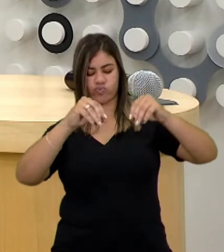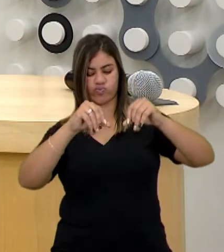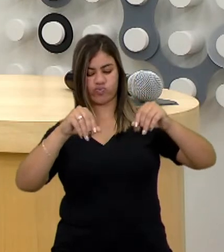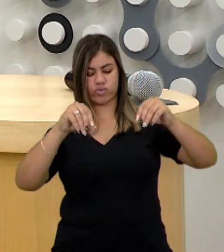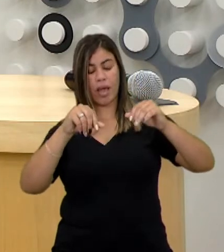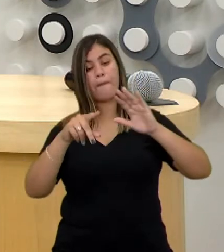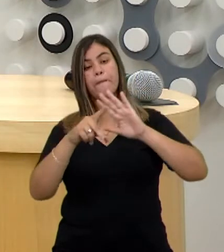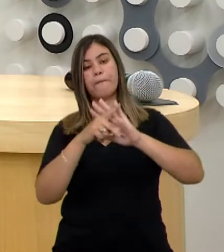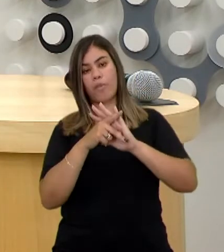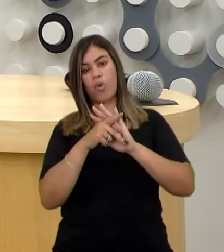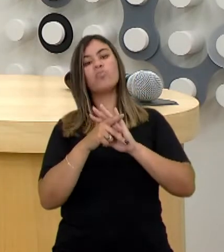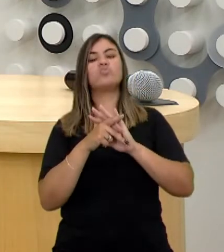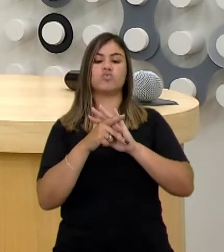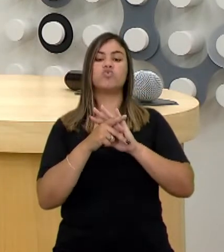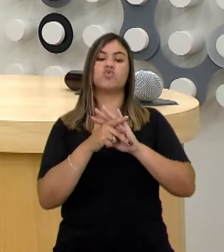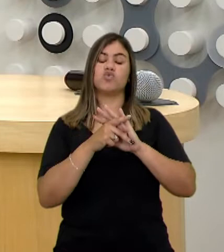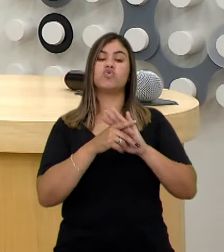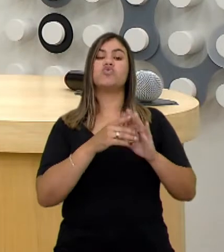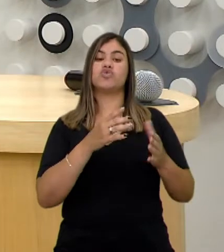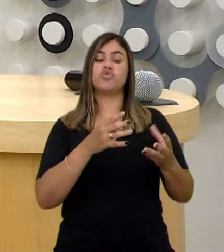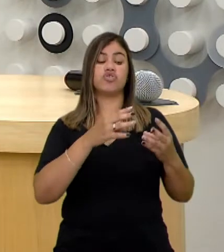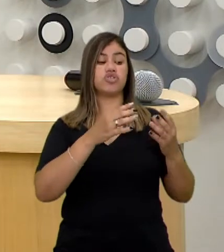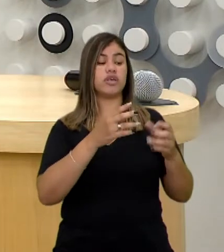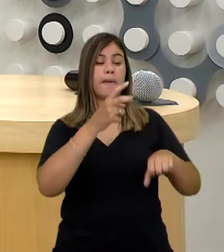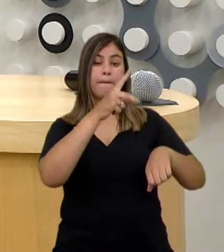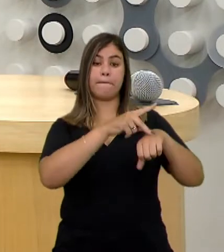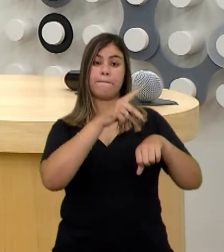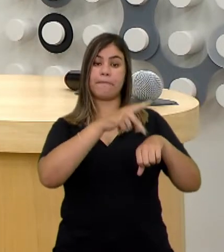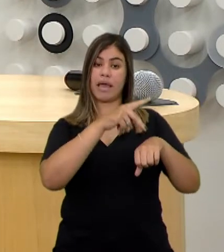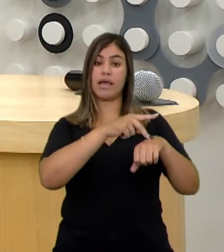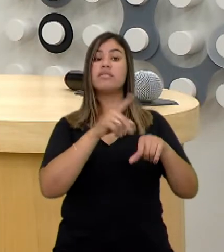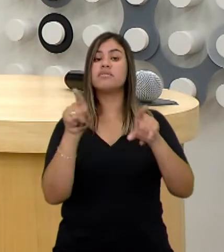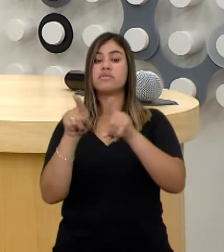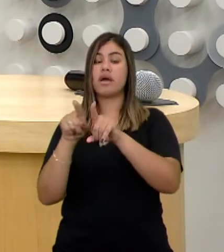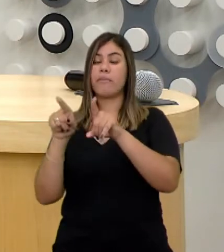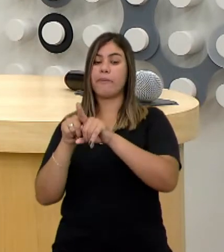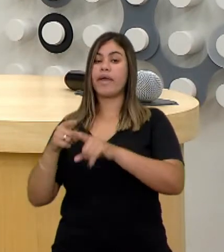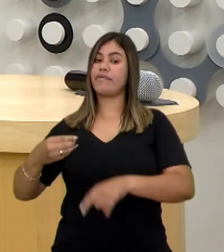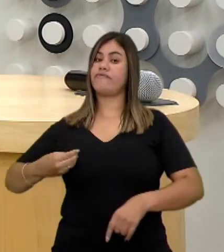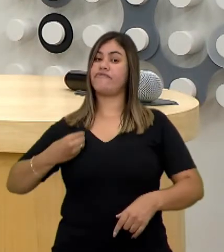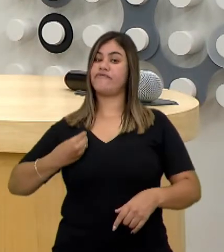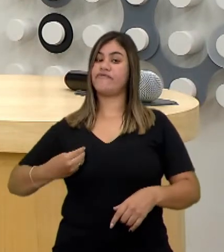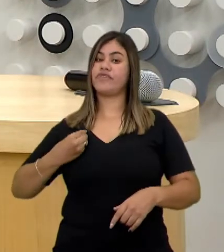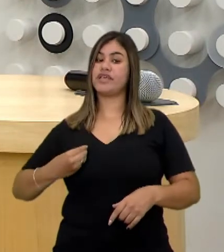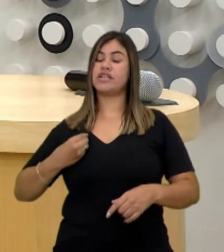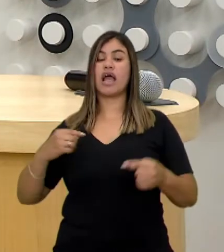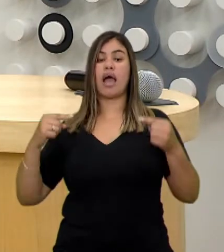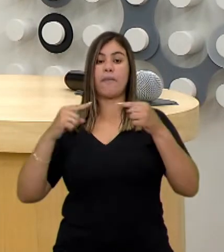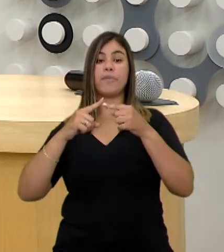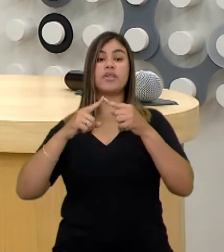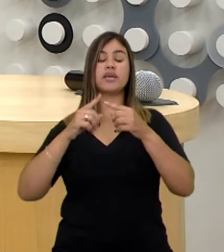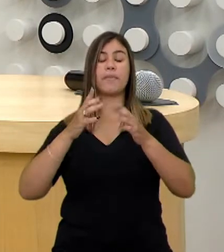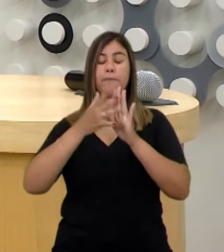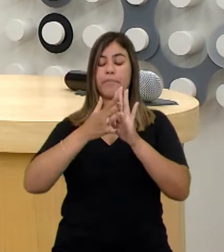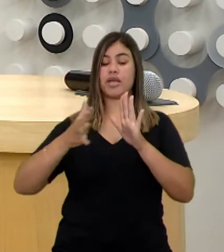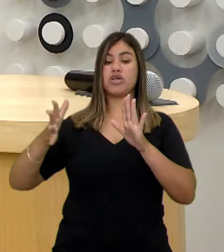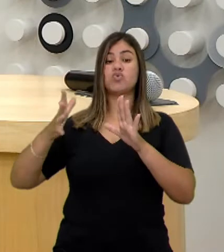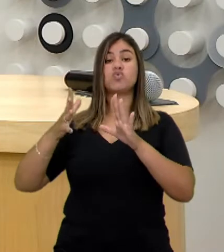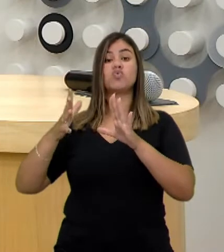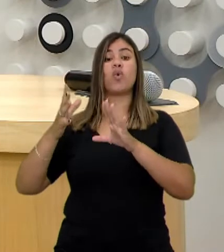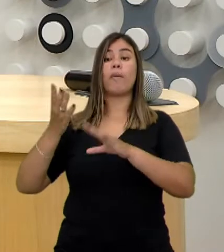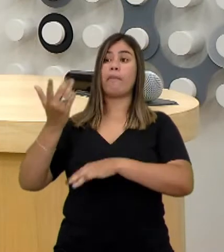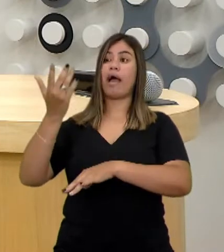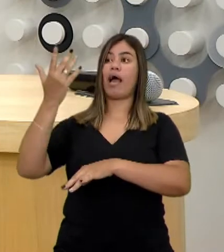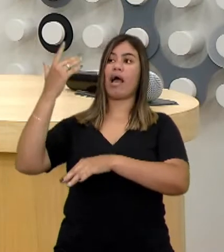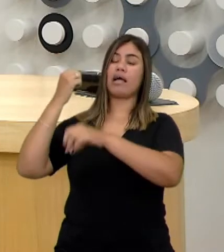parte de geologia como de seres vivos, né, é de 500 milhões atrás até os dias de hoje, né? Então, se a gente for